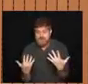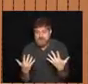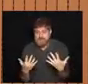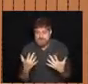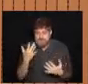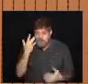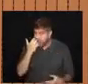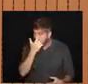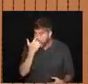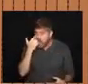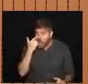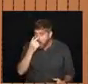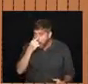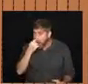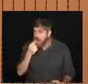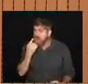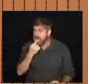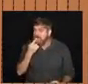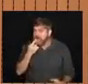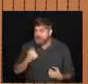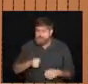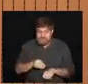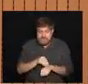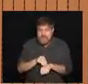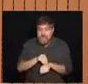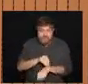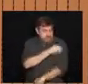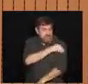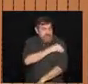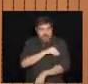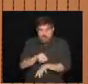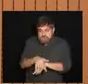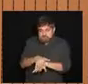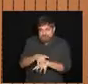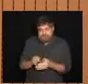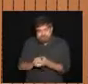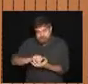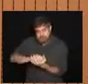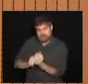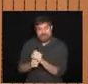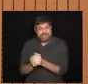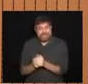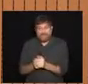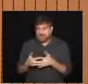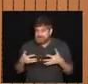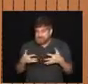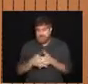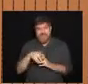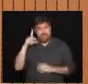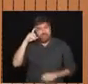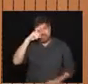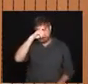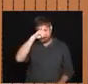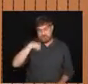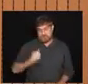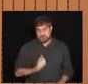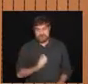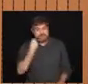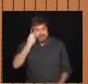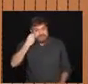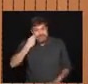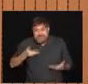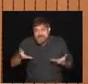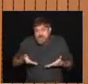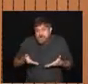na minha boca e no meu nariz enquanto eu não usar o álcool gel. Então, é muito complicado o que a gente está vivendo. Pode